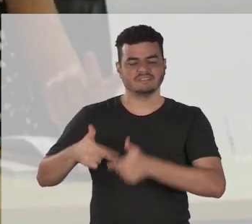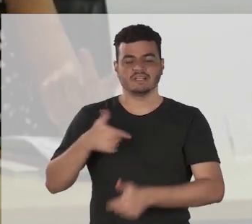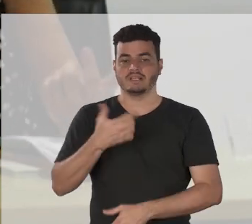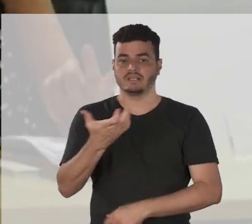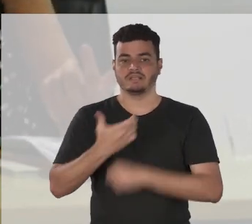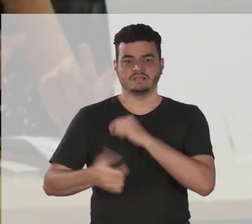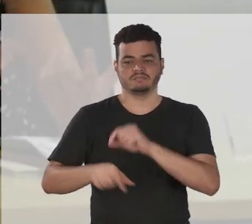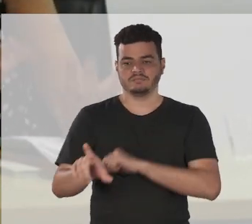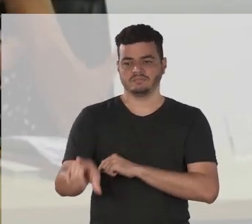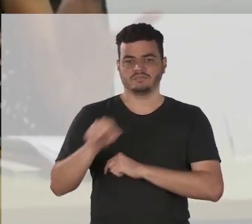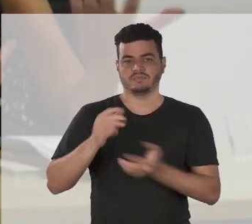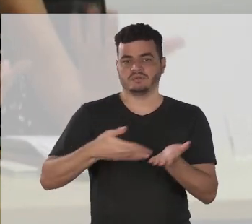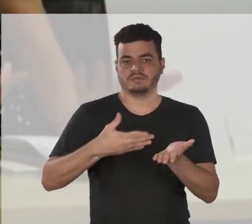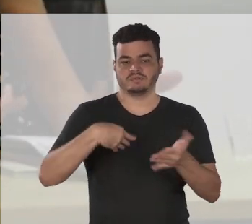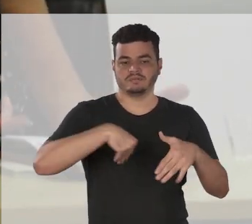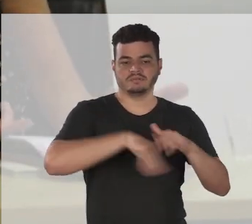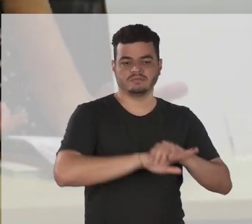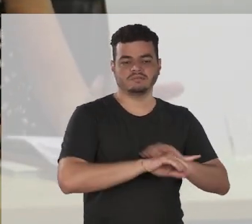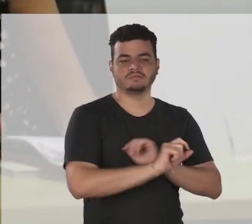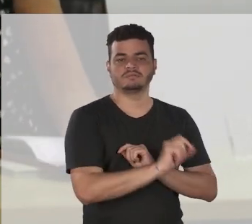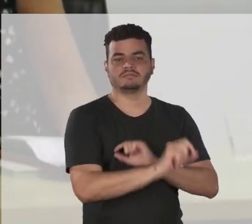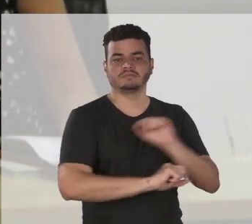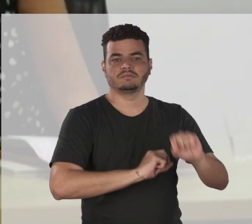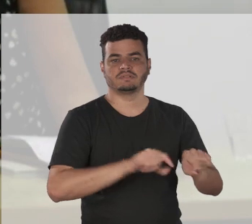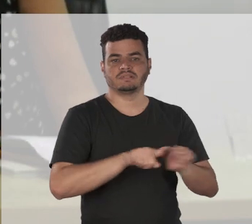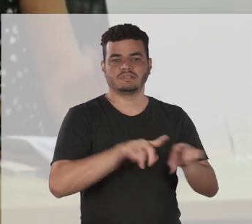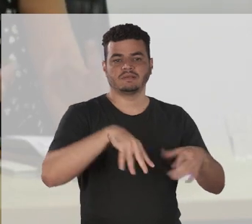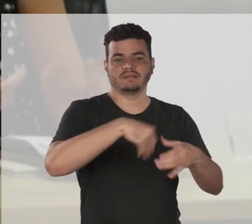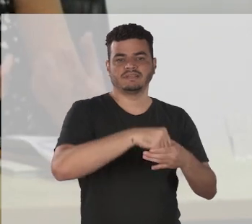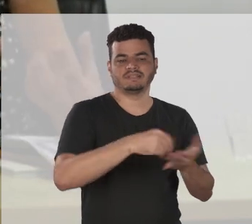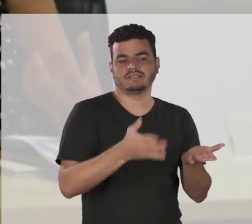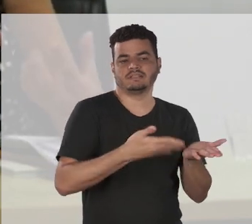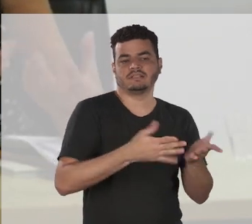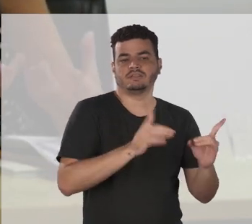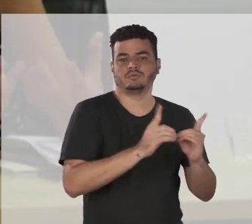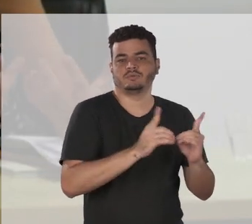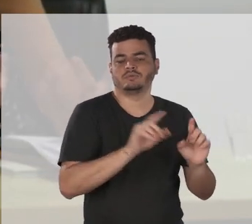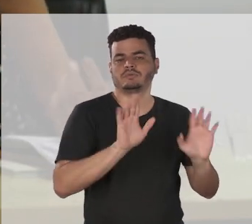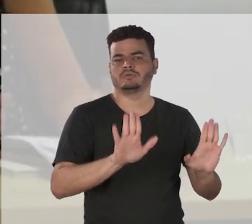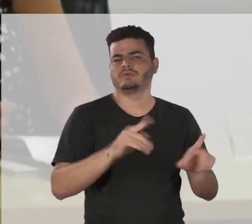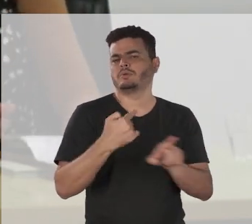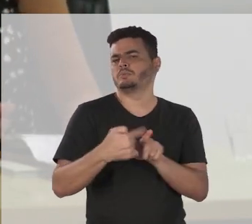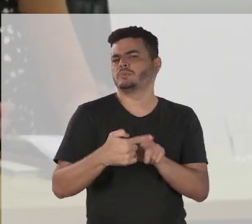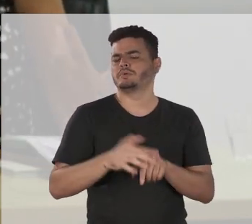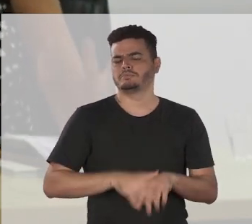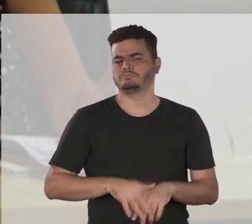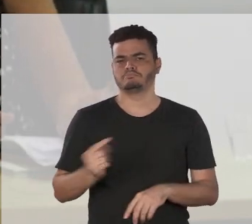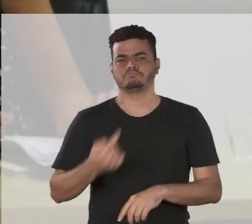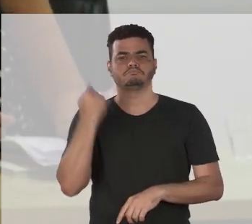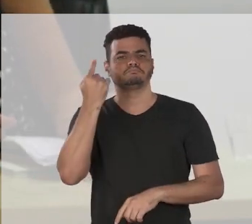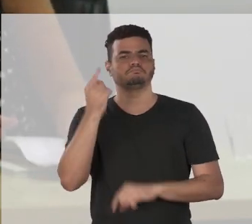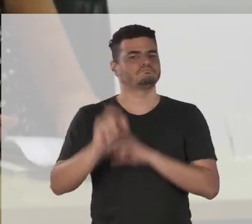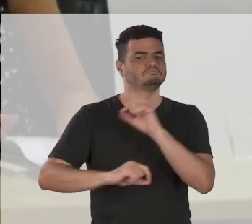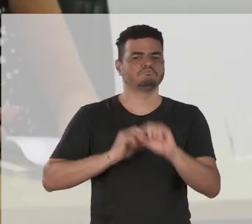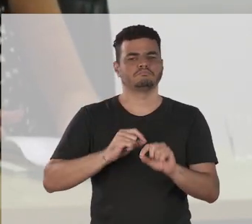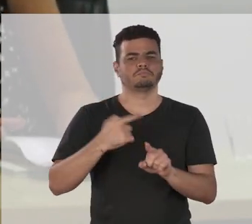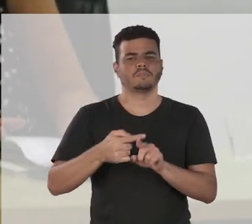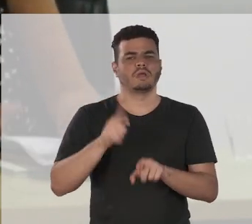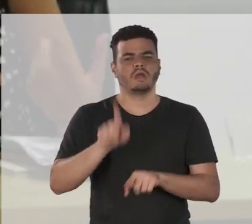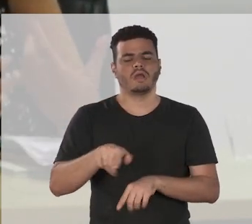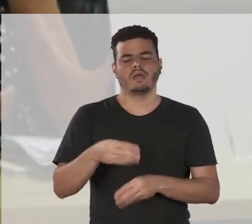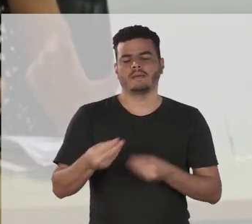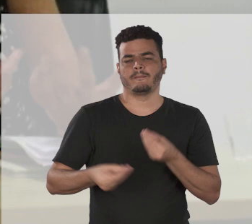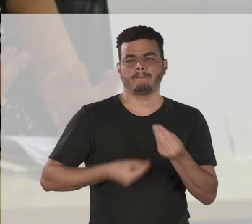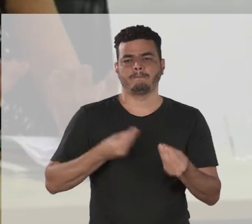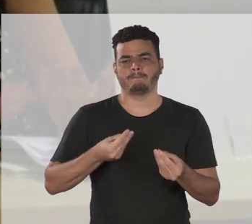quis colocar esse livro, esse conto no livro didático, e uma das razões que o rejeitaram